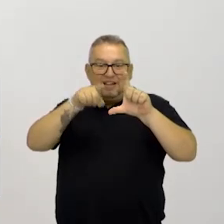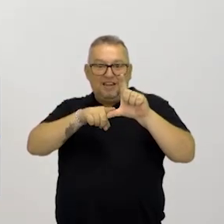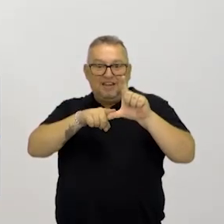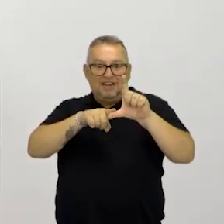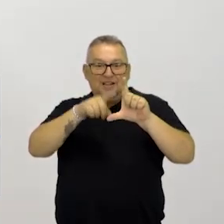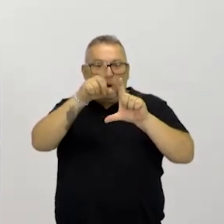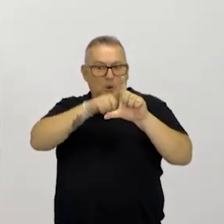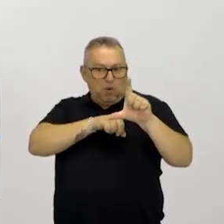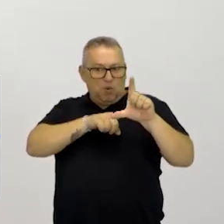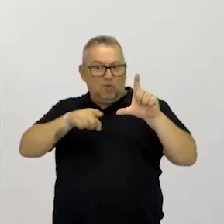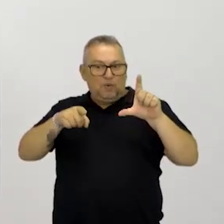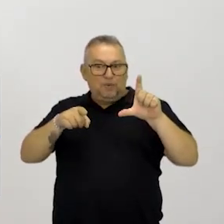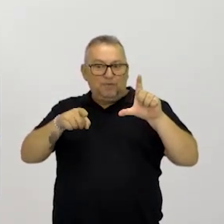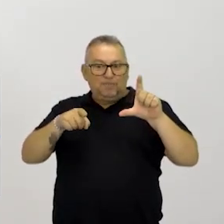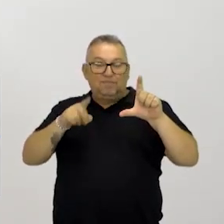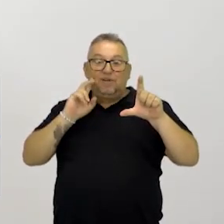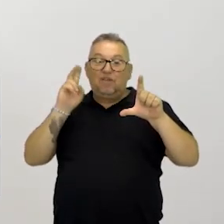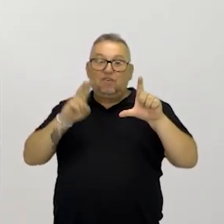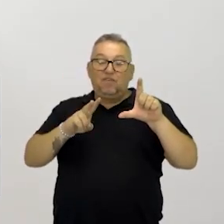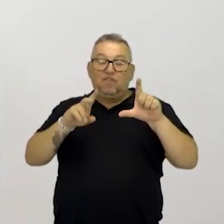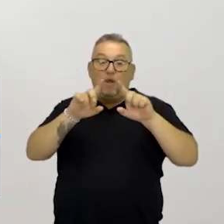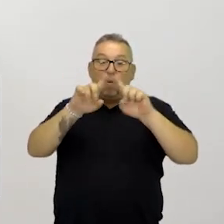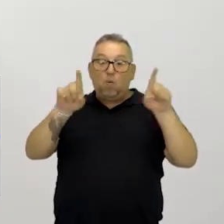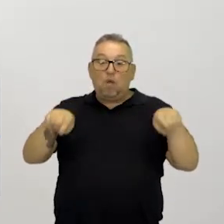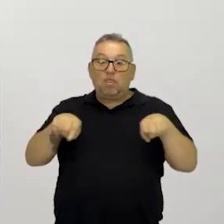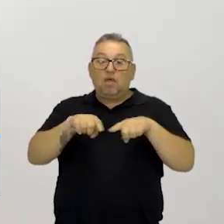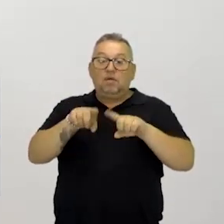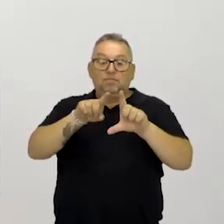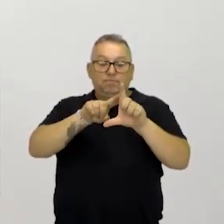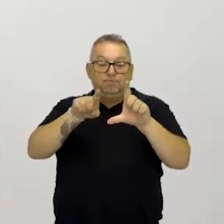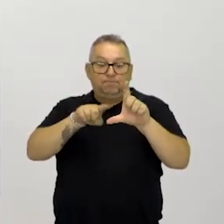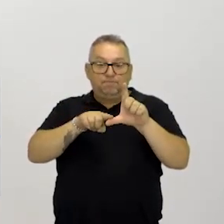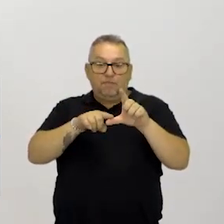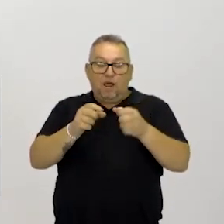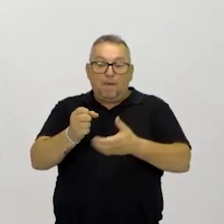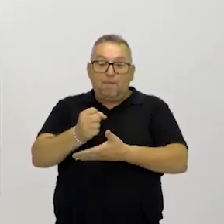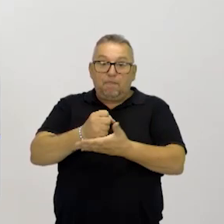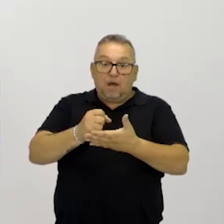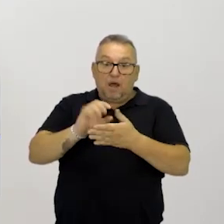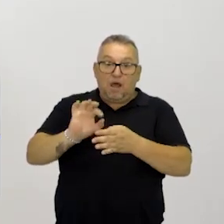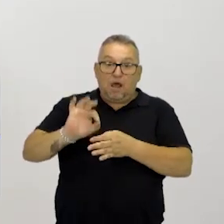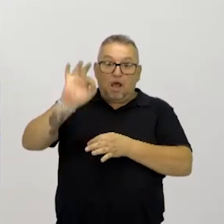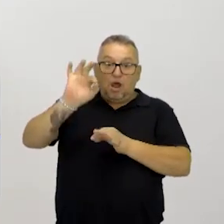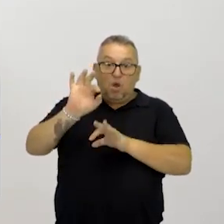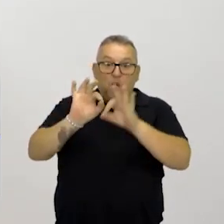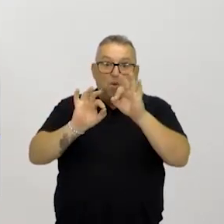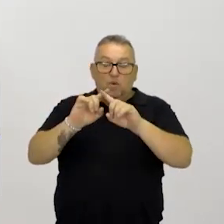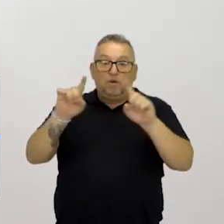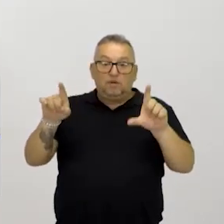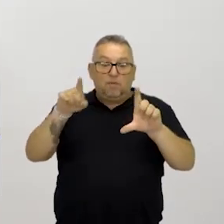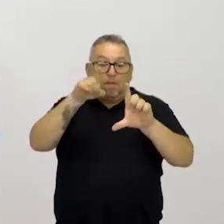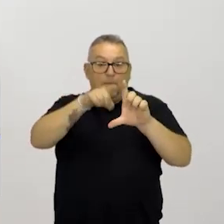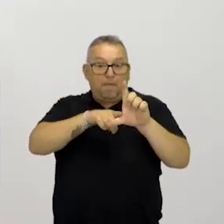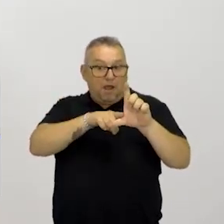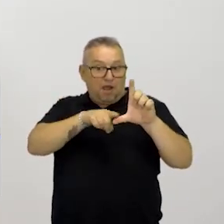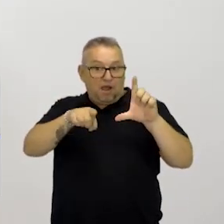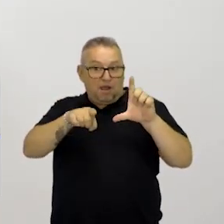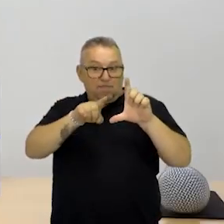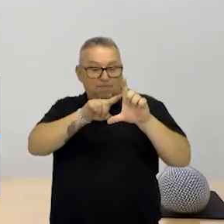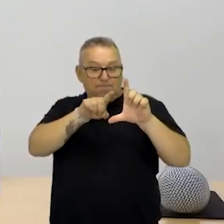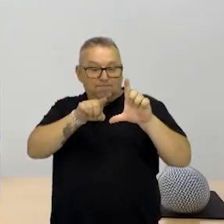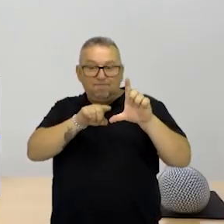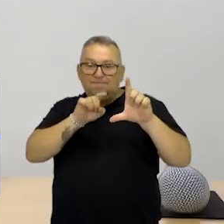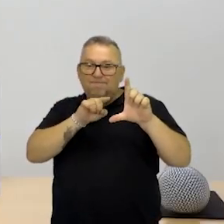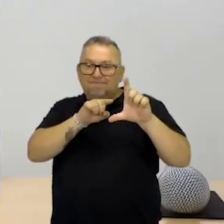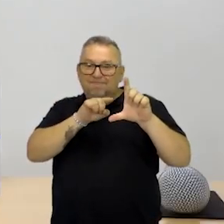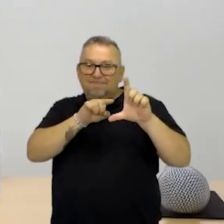gente vê isso, né, nos cantos do quadrado, né? Demais. A base e a altura do quadrado são perpendiculares, formando 90 graus aí, né? E também